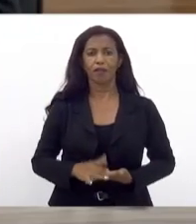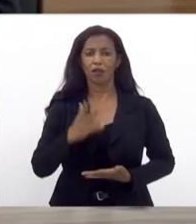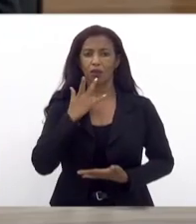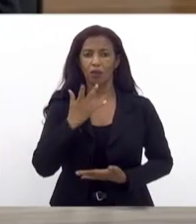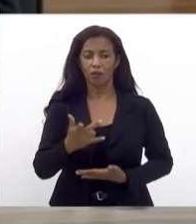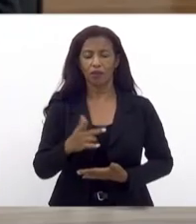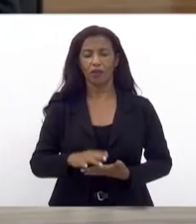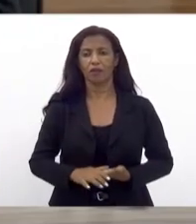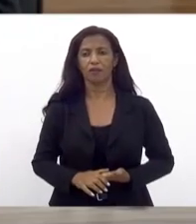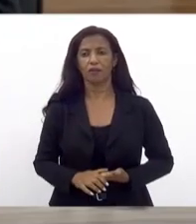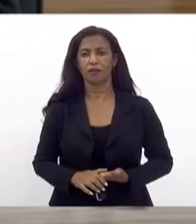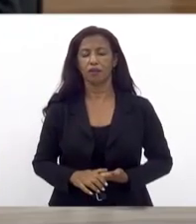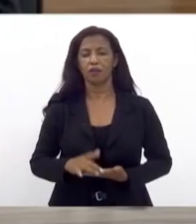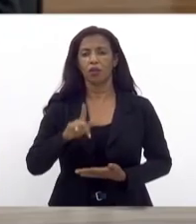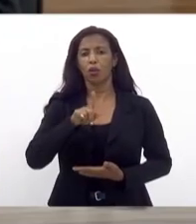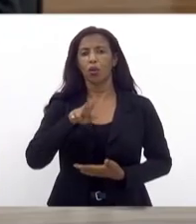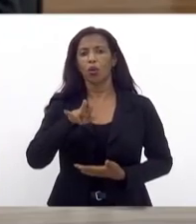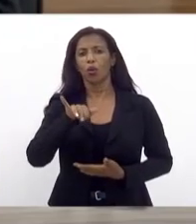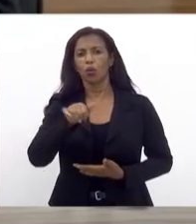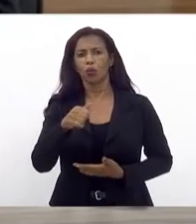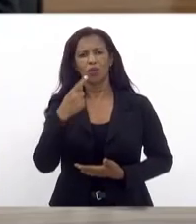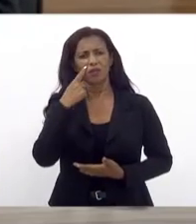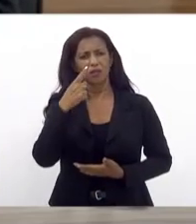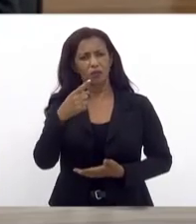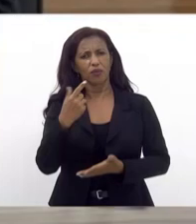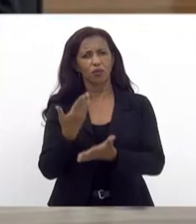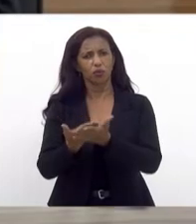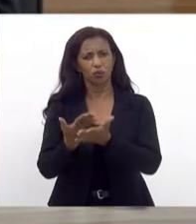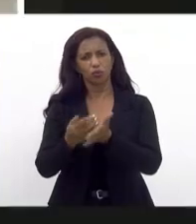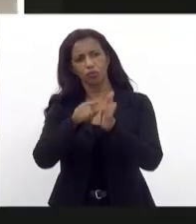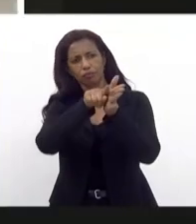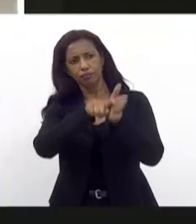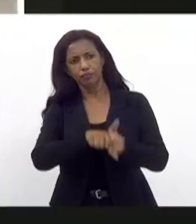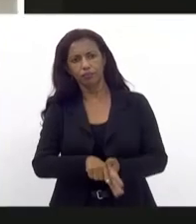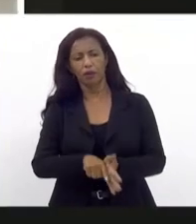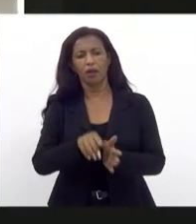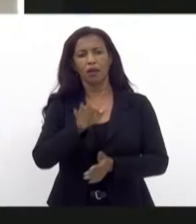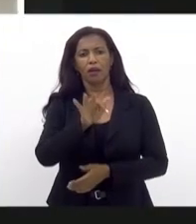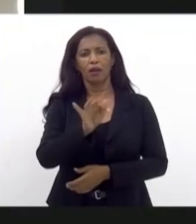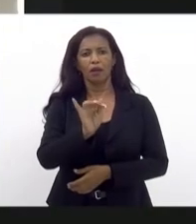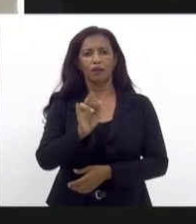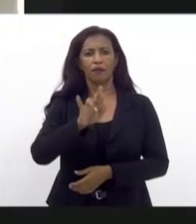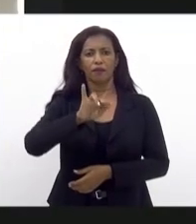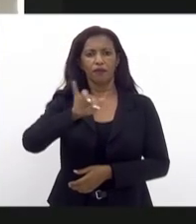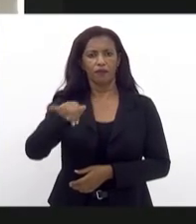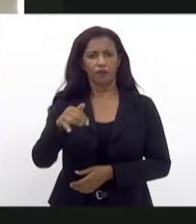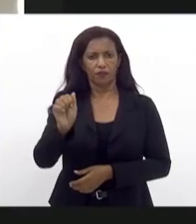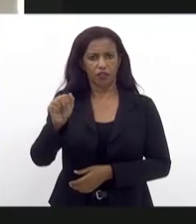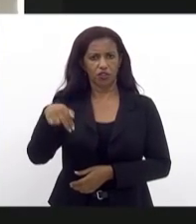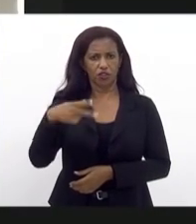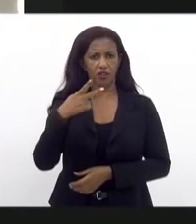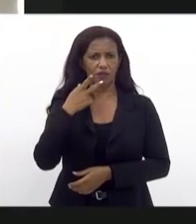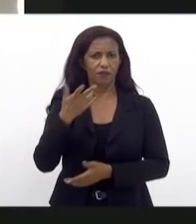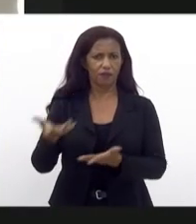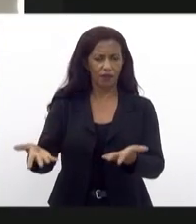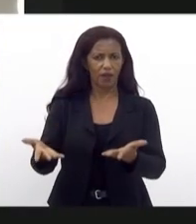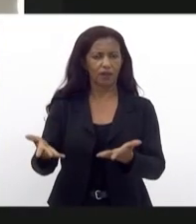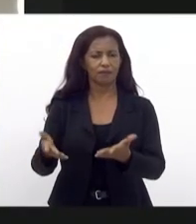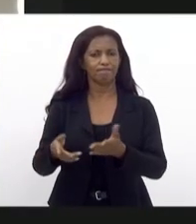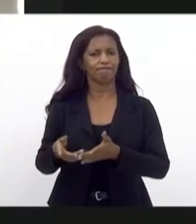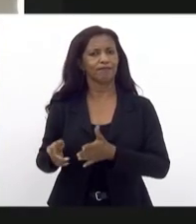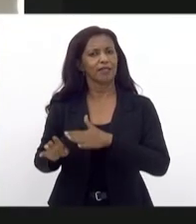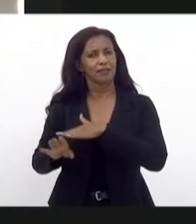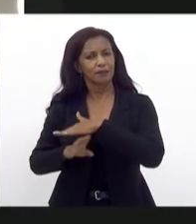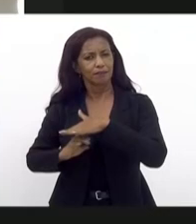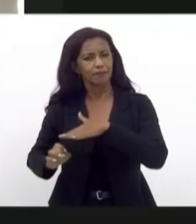que o Luiz Caetano, eu vi o estudo da Firjan, a Firjan fala na questão dessa concessão, que